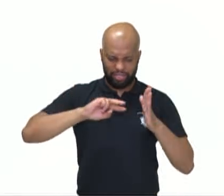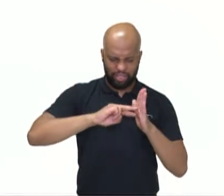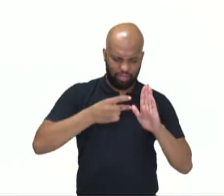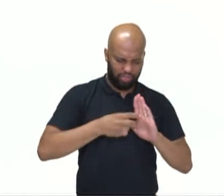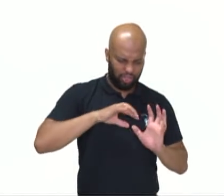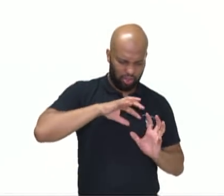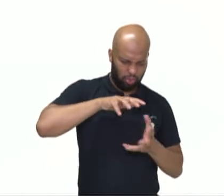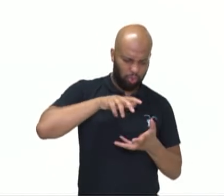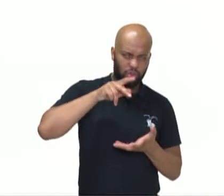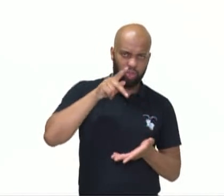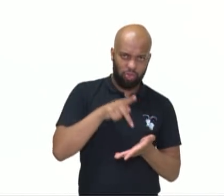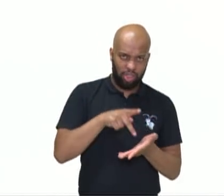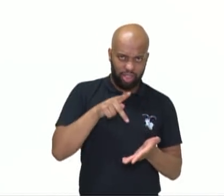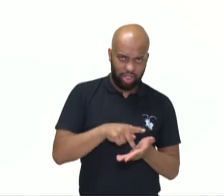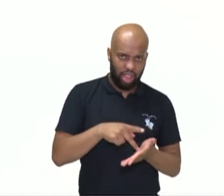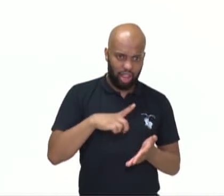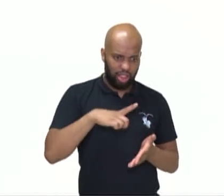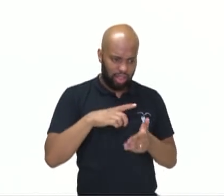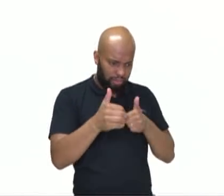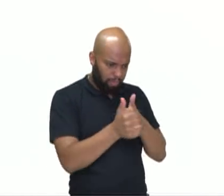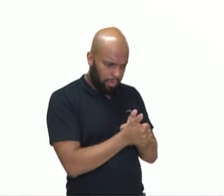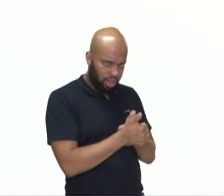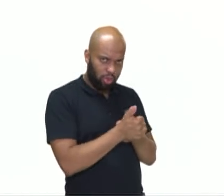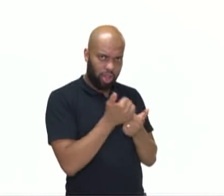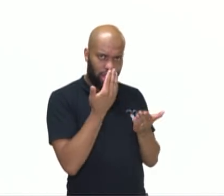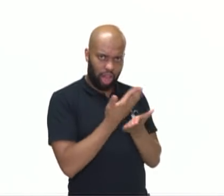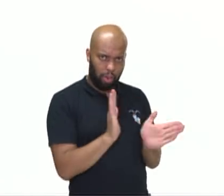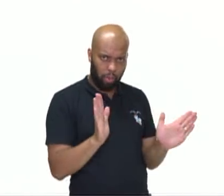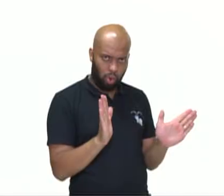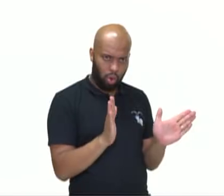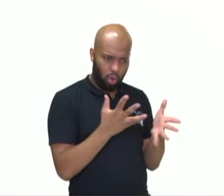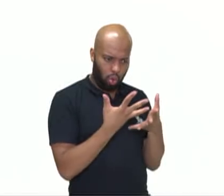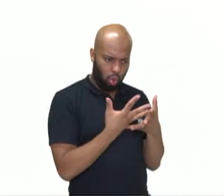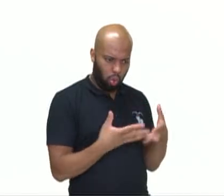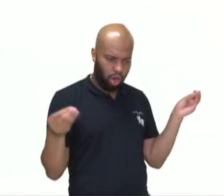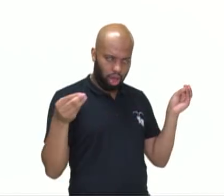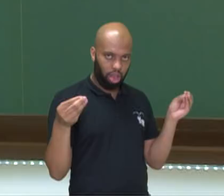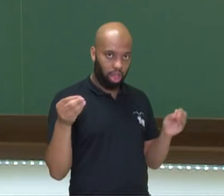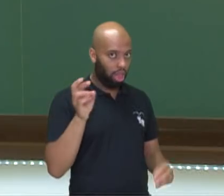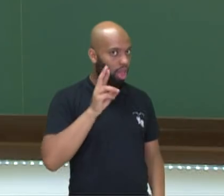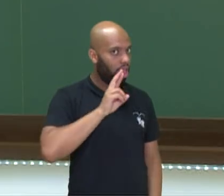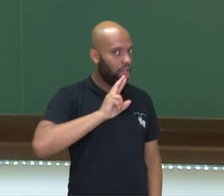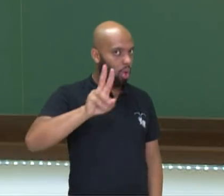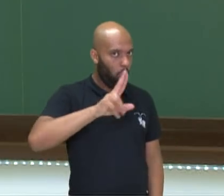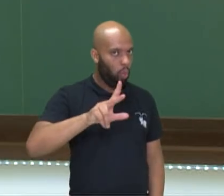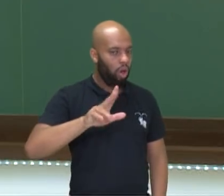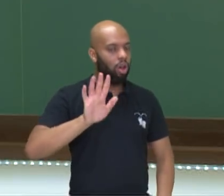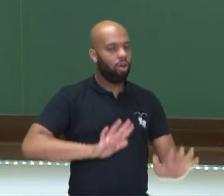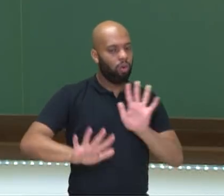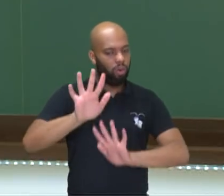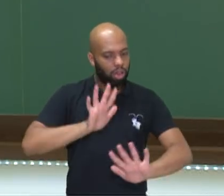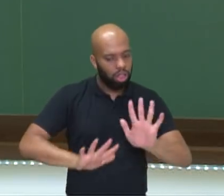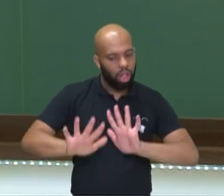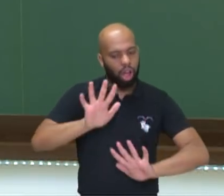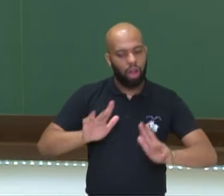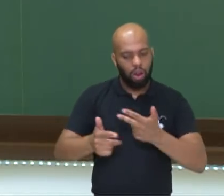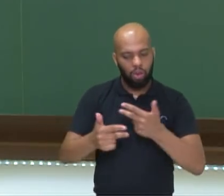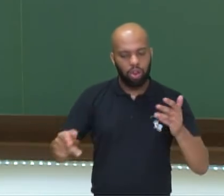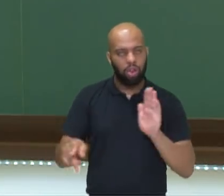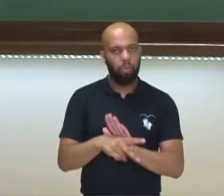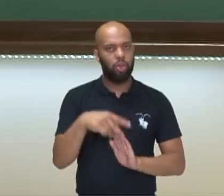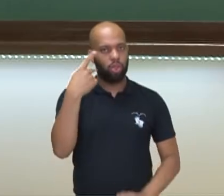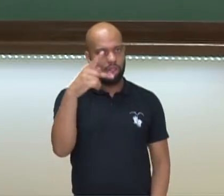mundo real que está à nossa volta deixou de existir. Então, cuidado com as coisas ao seu redor.